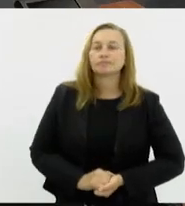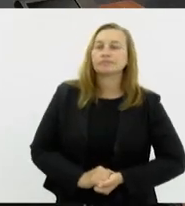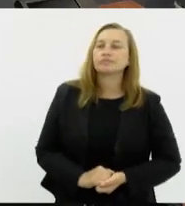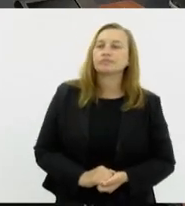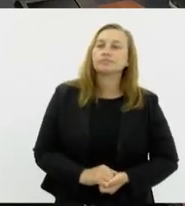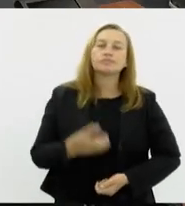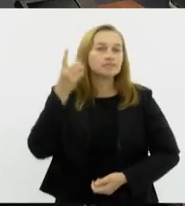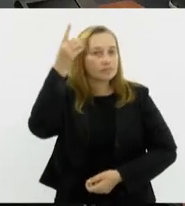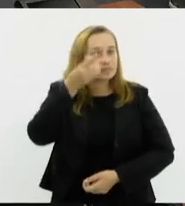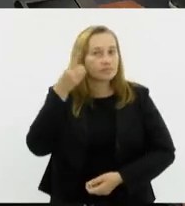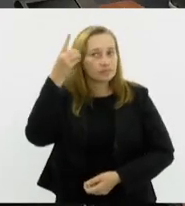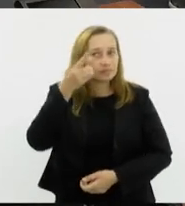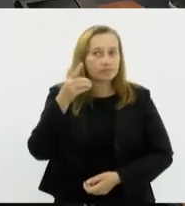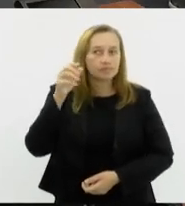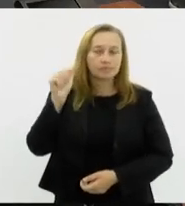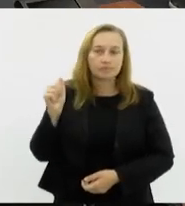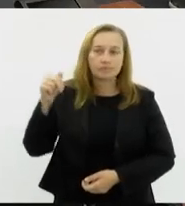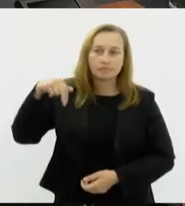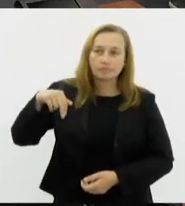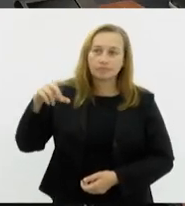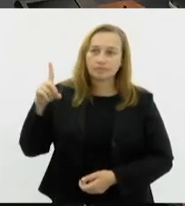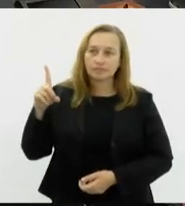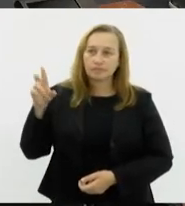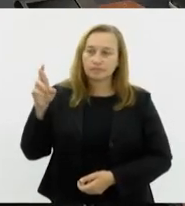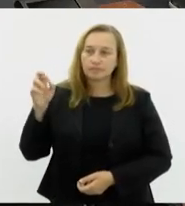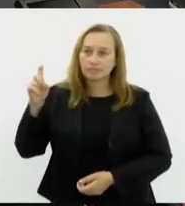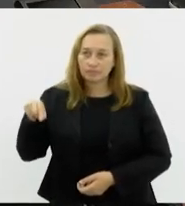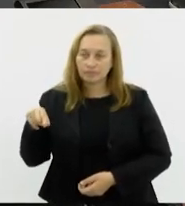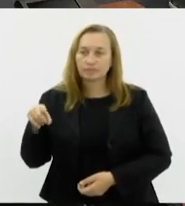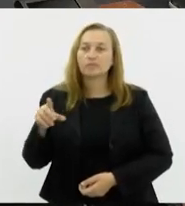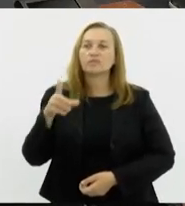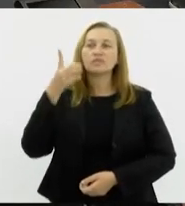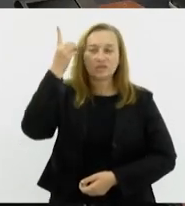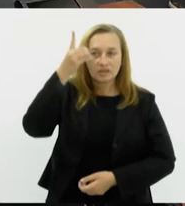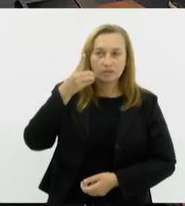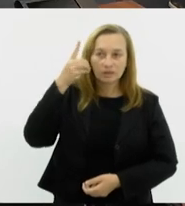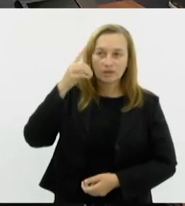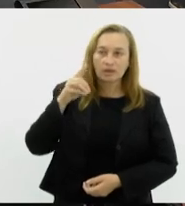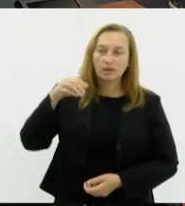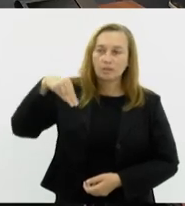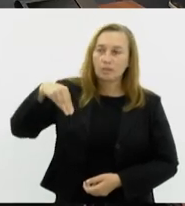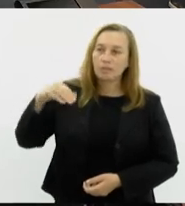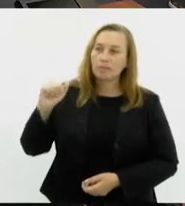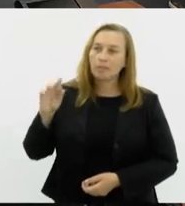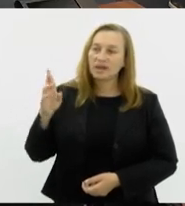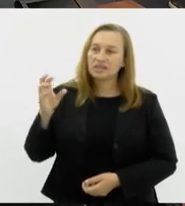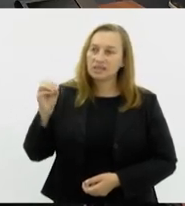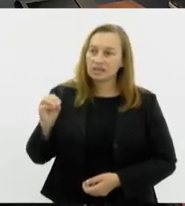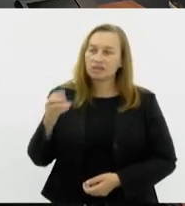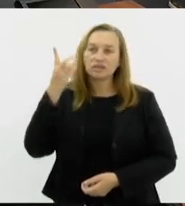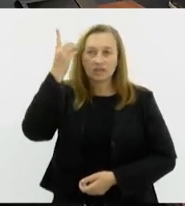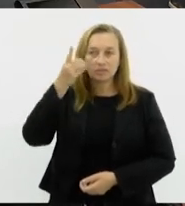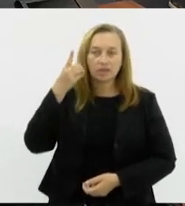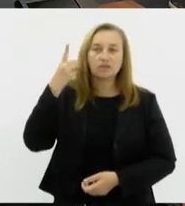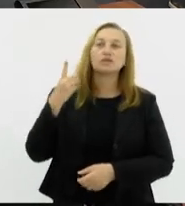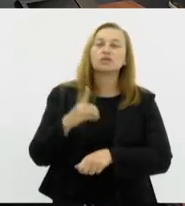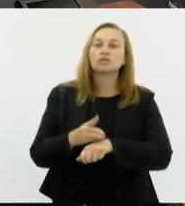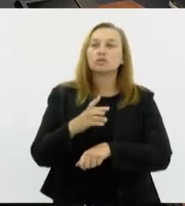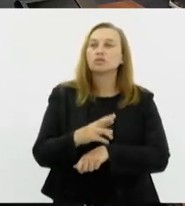Financeira e Controle, deputado André Correia, deputado Carlos Macedo, deputado Dr.